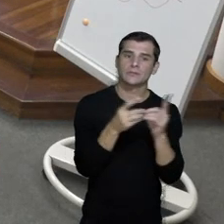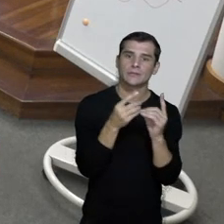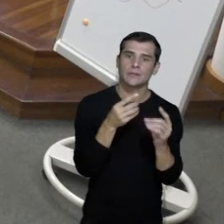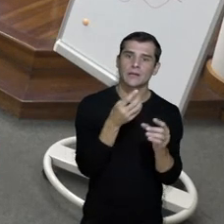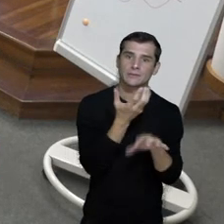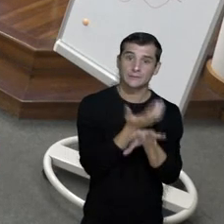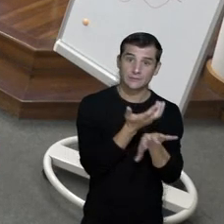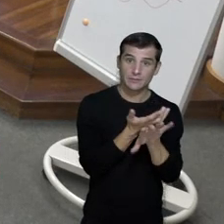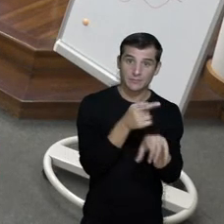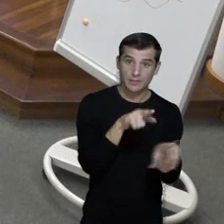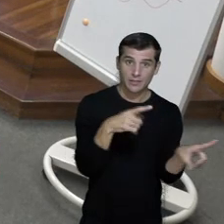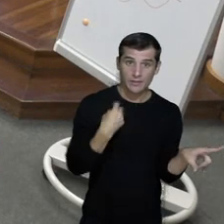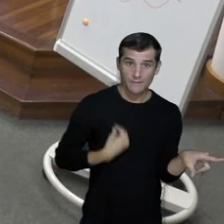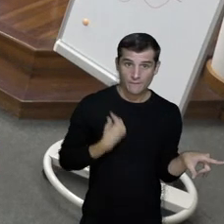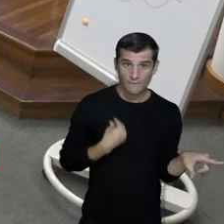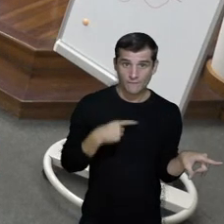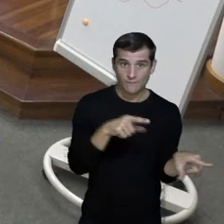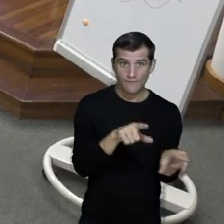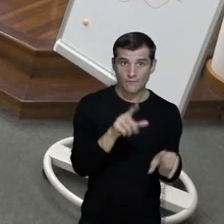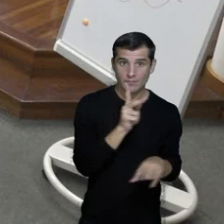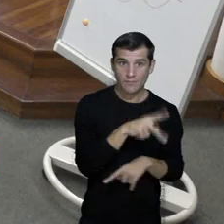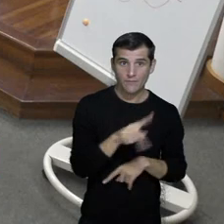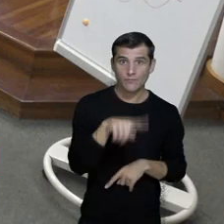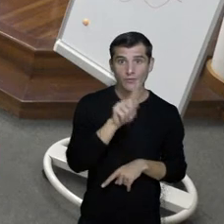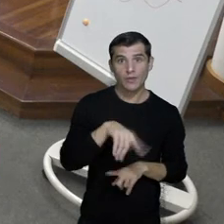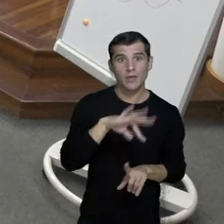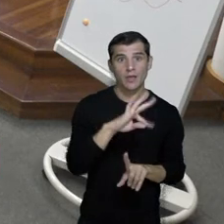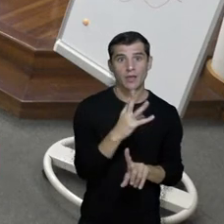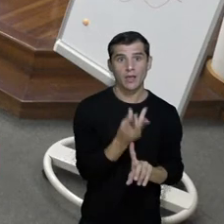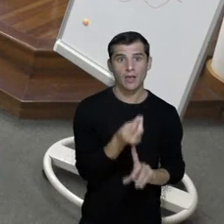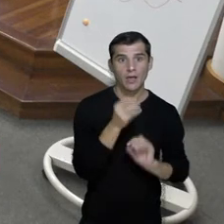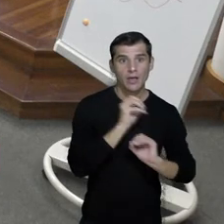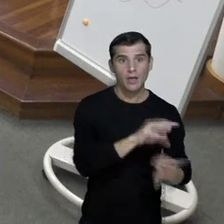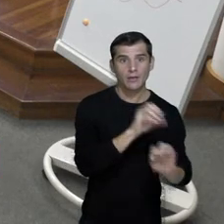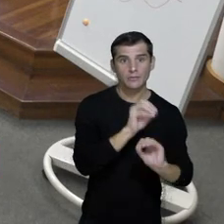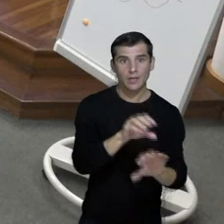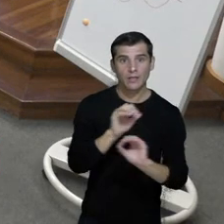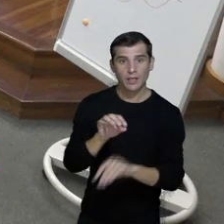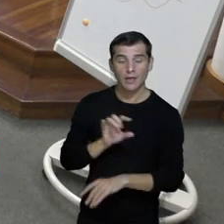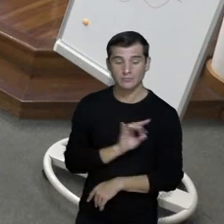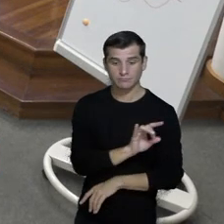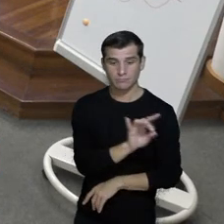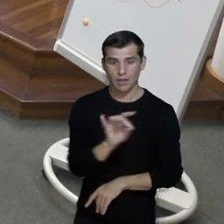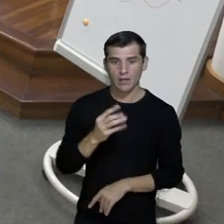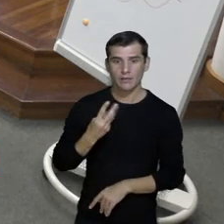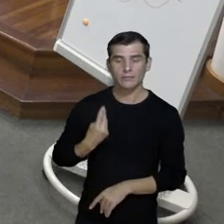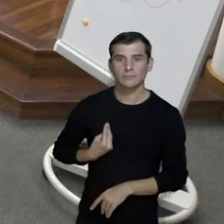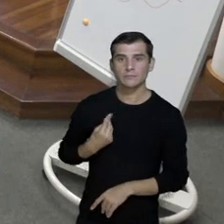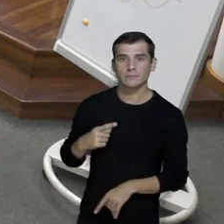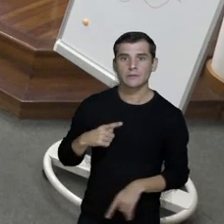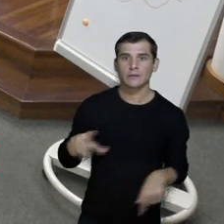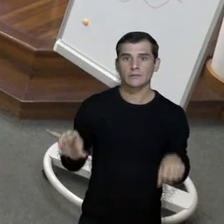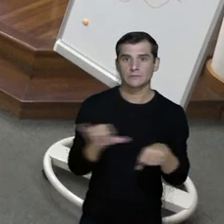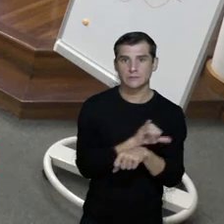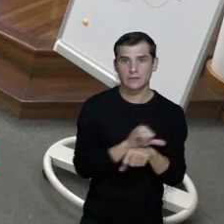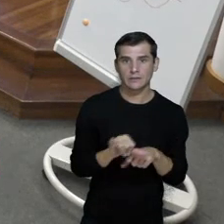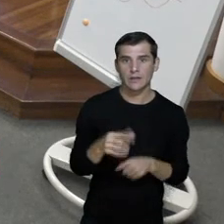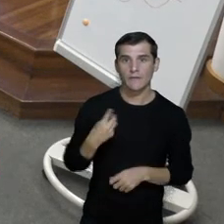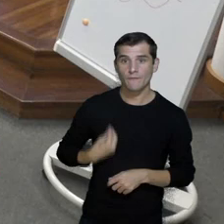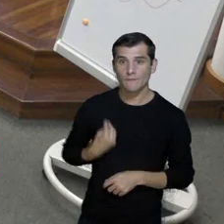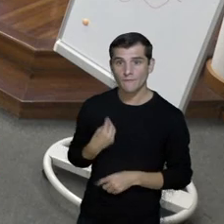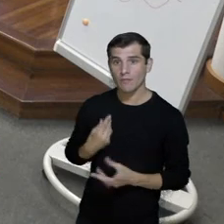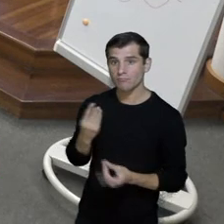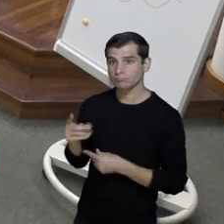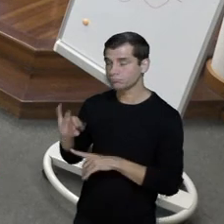ser professor é a arte de ensinar Então se cada um tem um um jeito cada um tem a sua arte na em